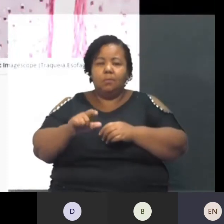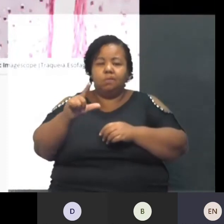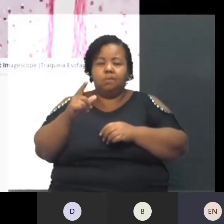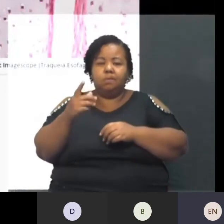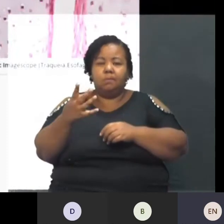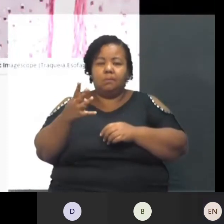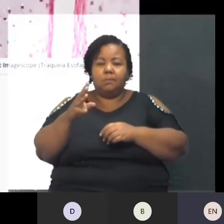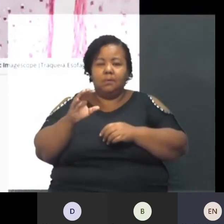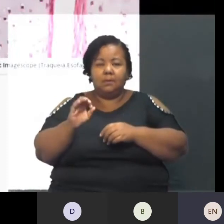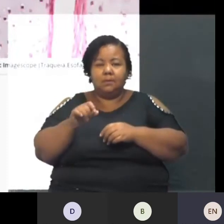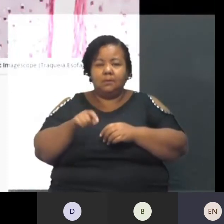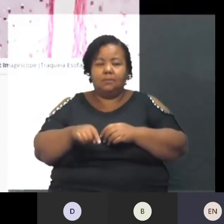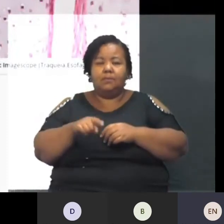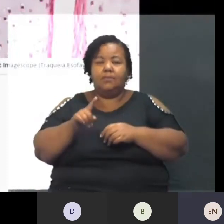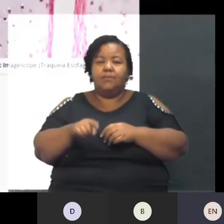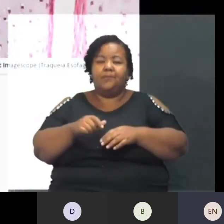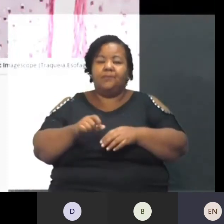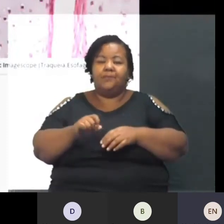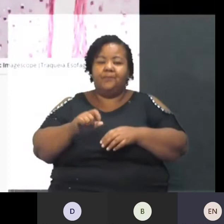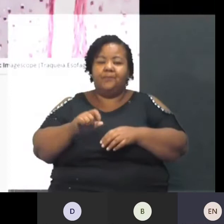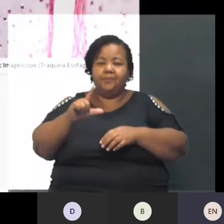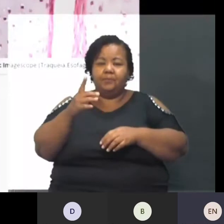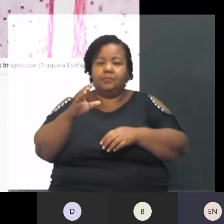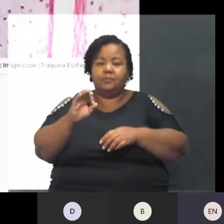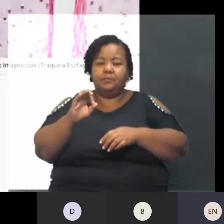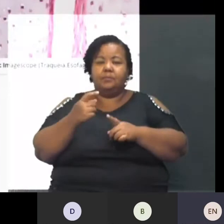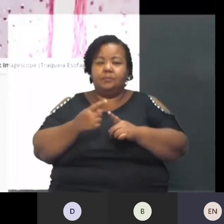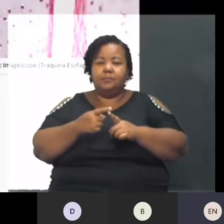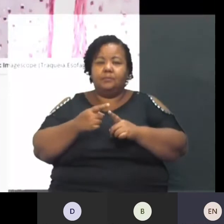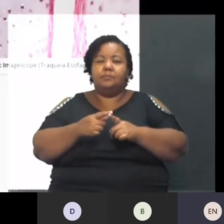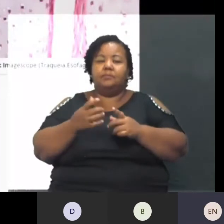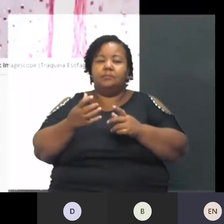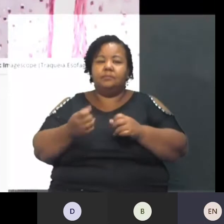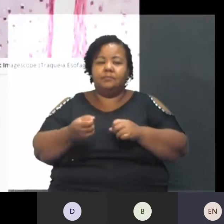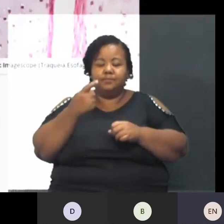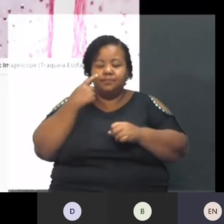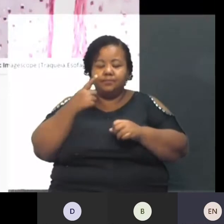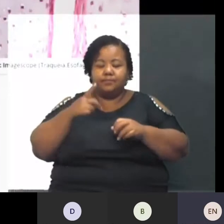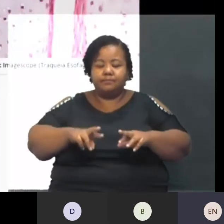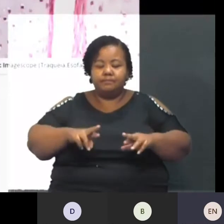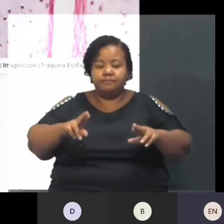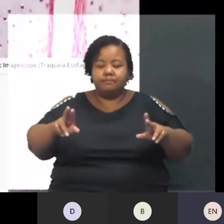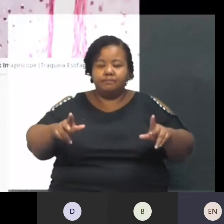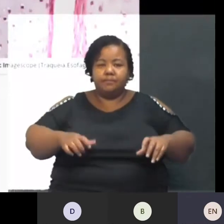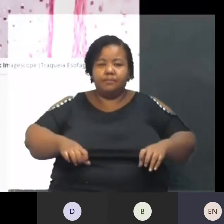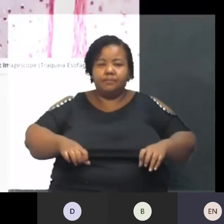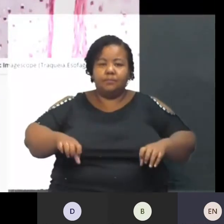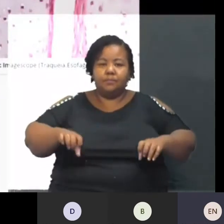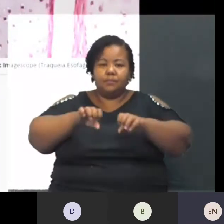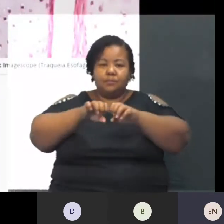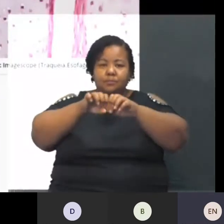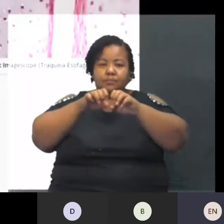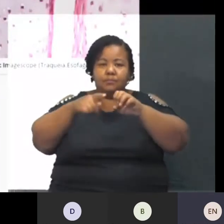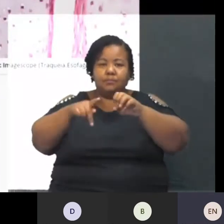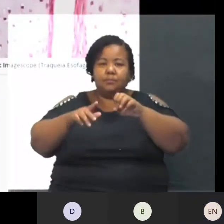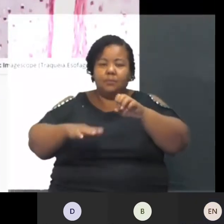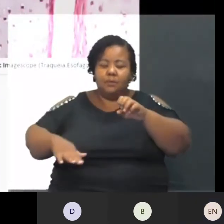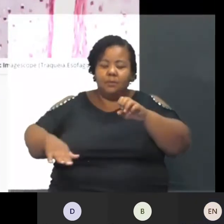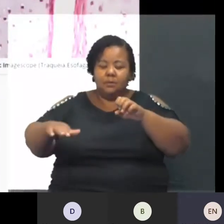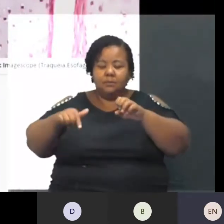de 40. E aí, então, no aumento de 40 vezes, iremos diferenciar as estruturas. Então, nessa